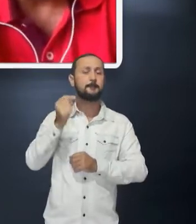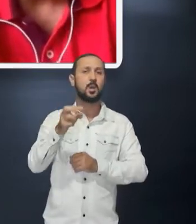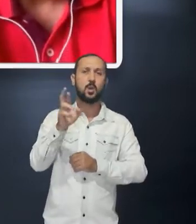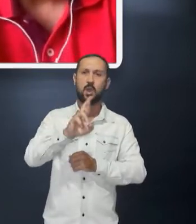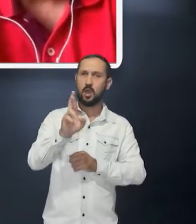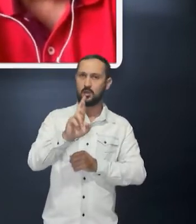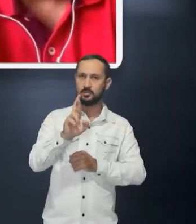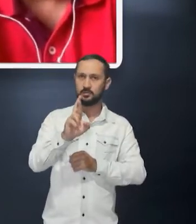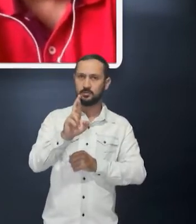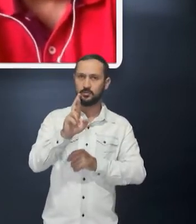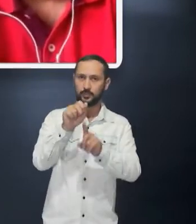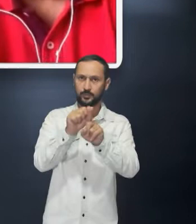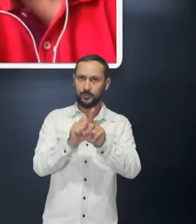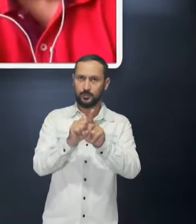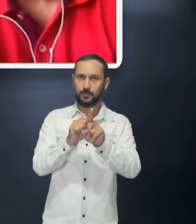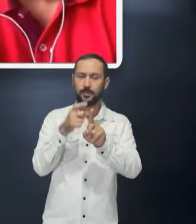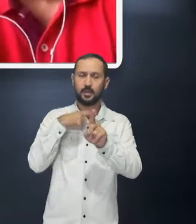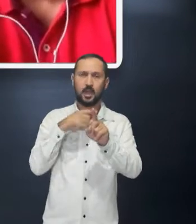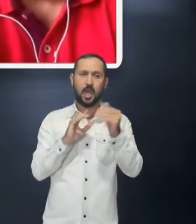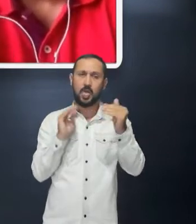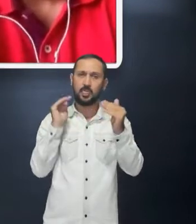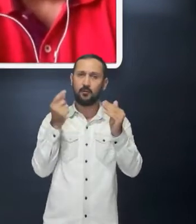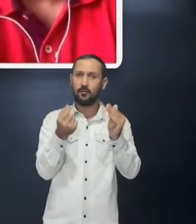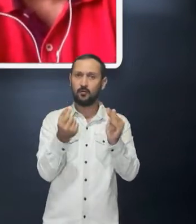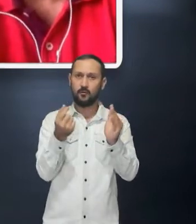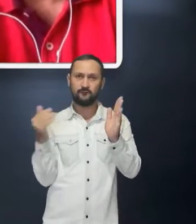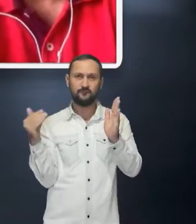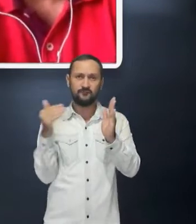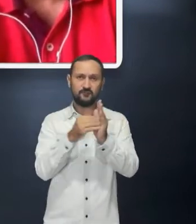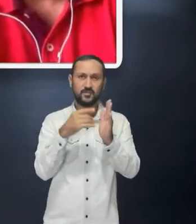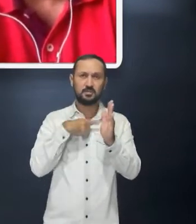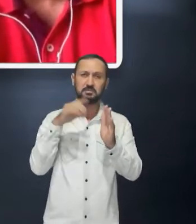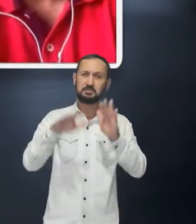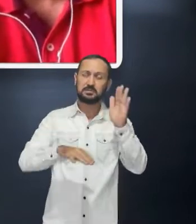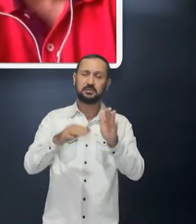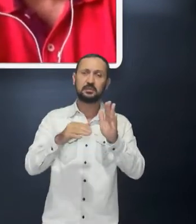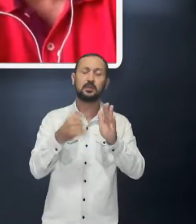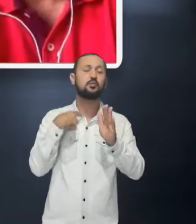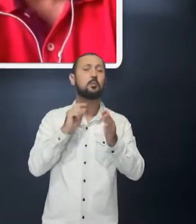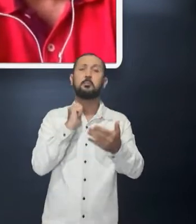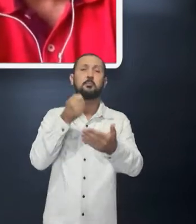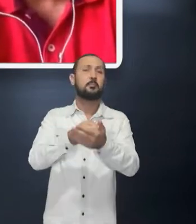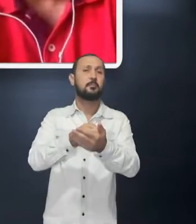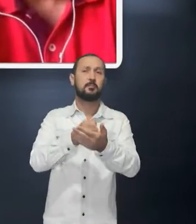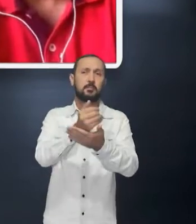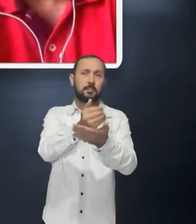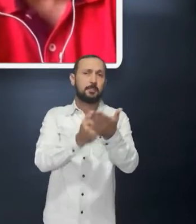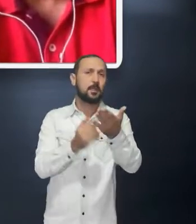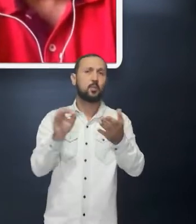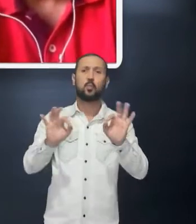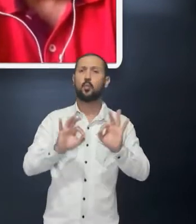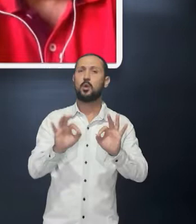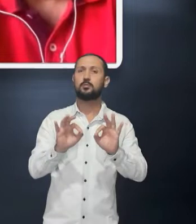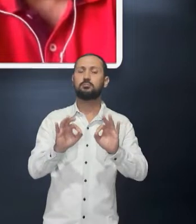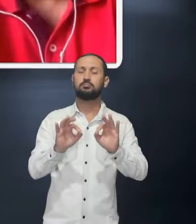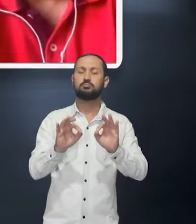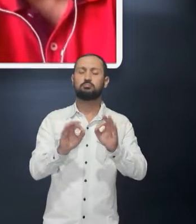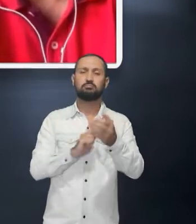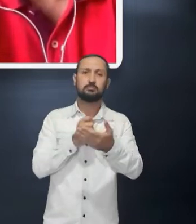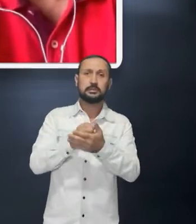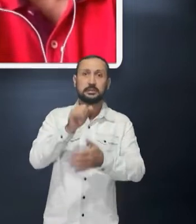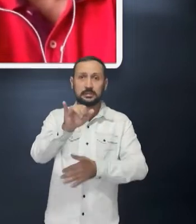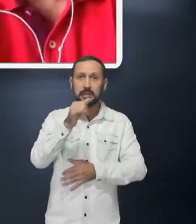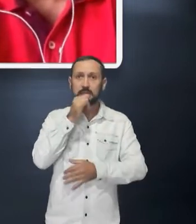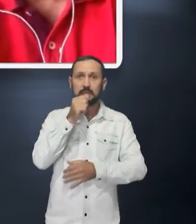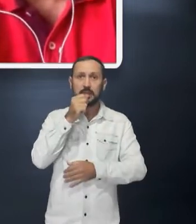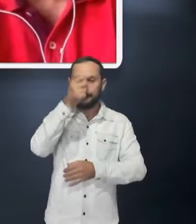ano. Então, até esse valor, existe a isenção da tributação de dividendos. Ok. Se a